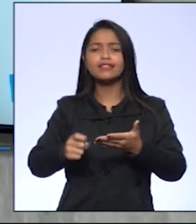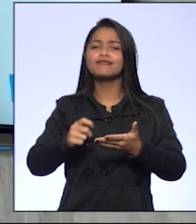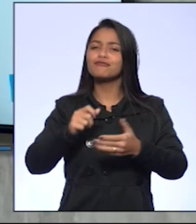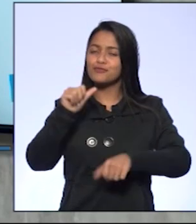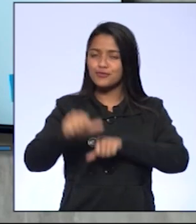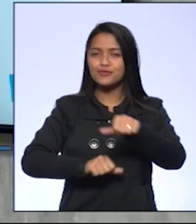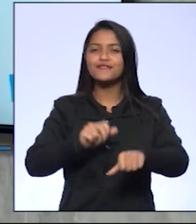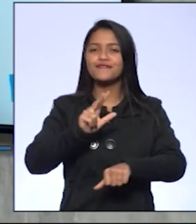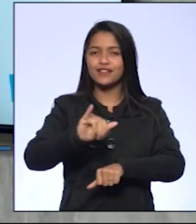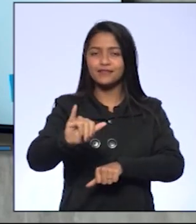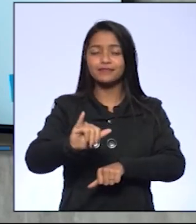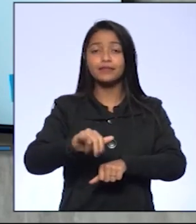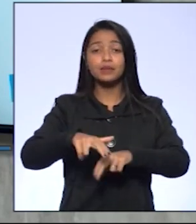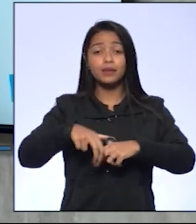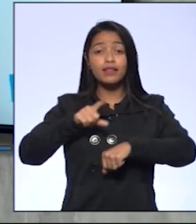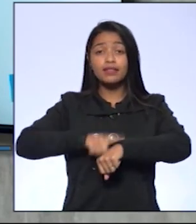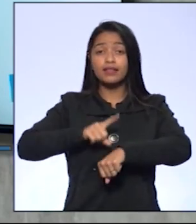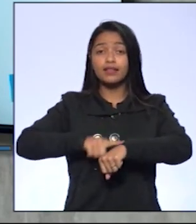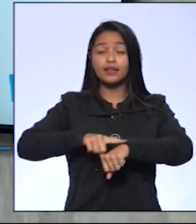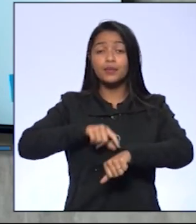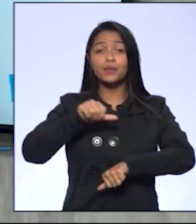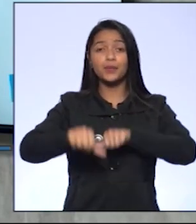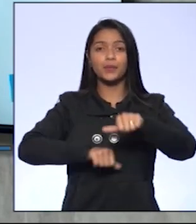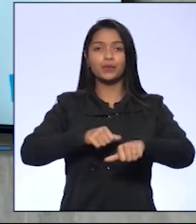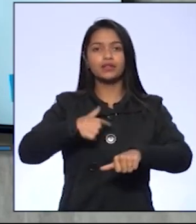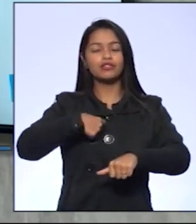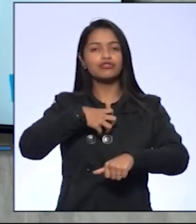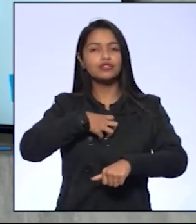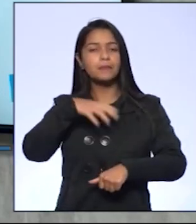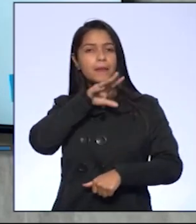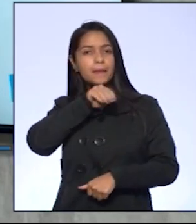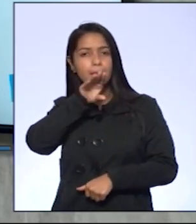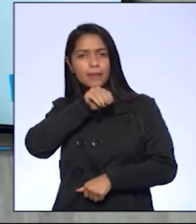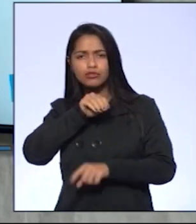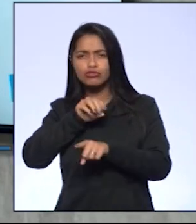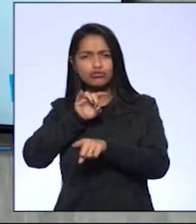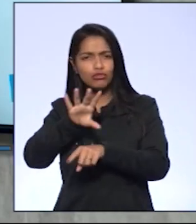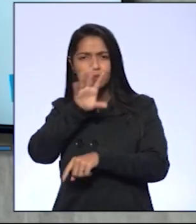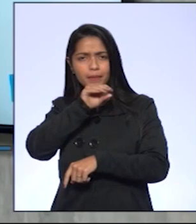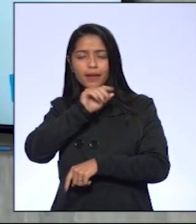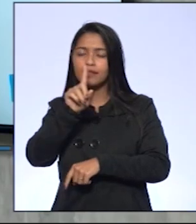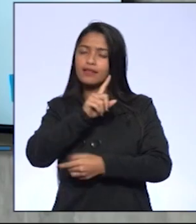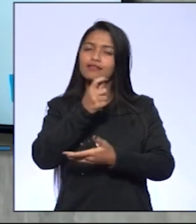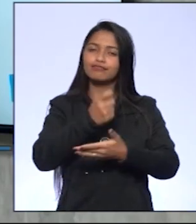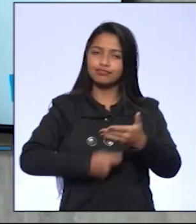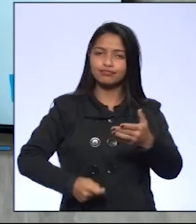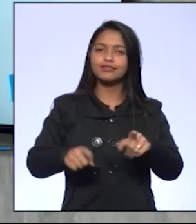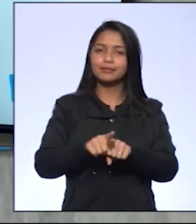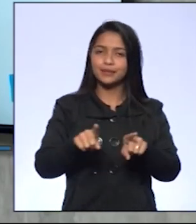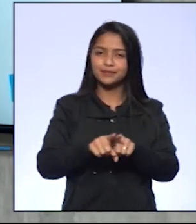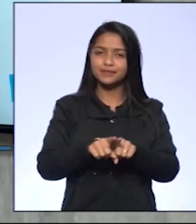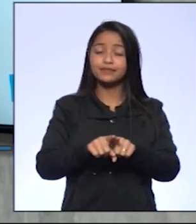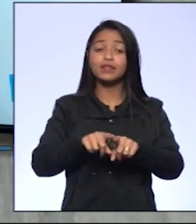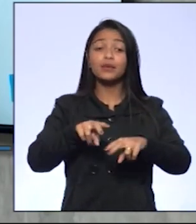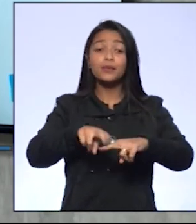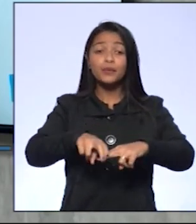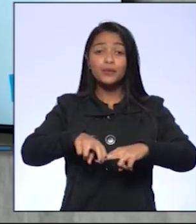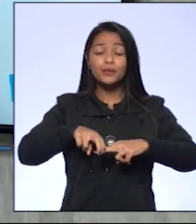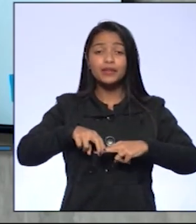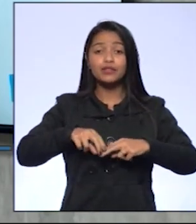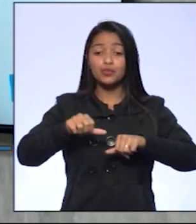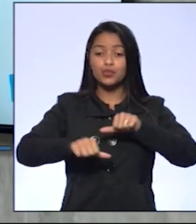muda a nossa fala. Não só a nossa fala, mas ele também muda a nossa escrita. Daí a ideia das reformas ortográficas,